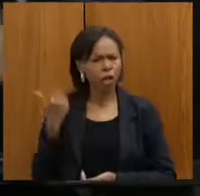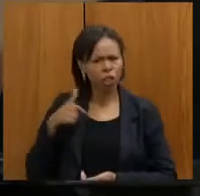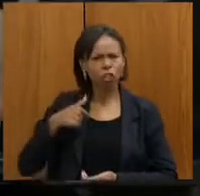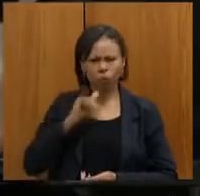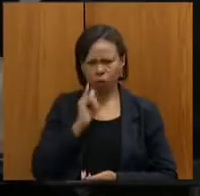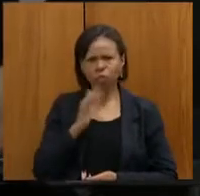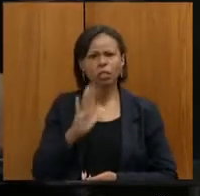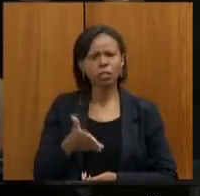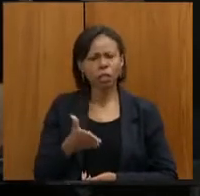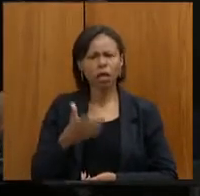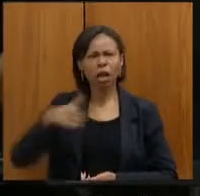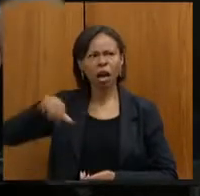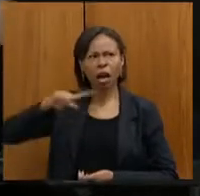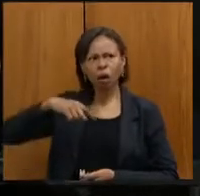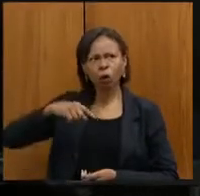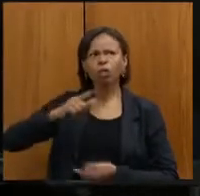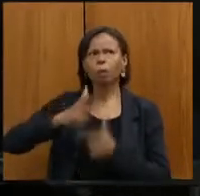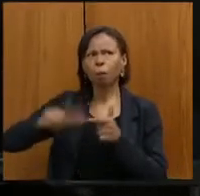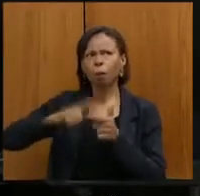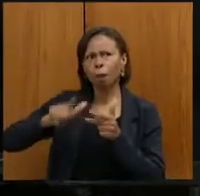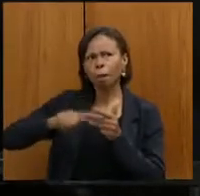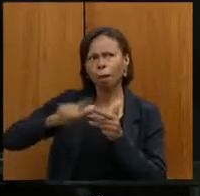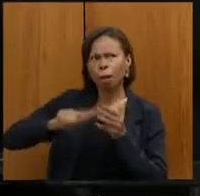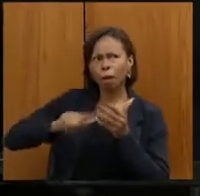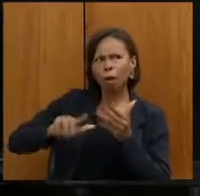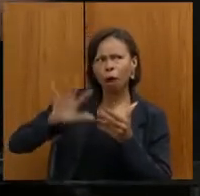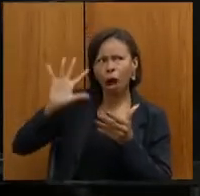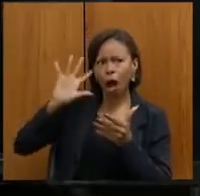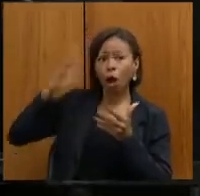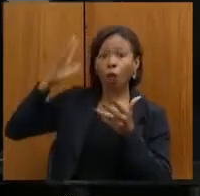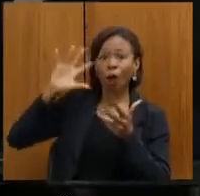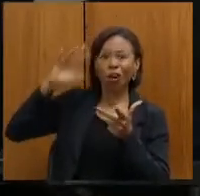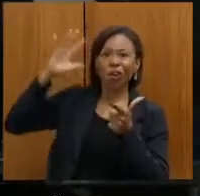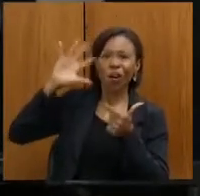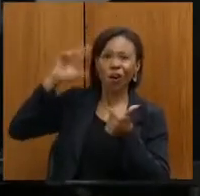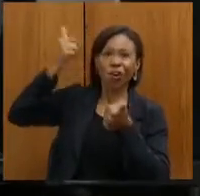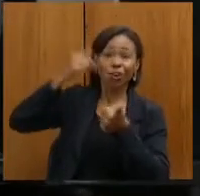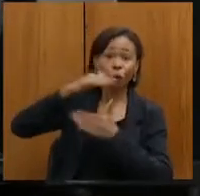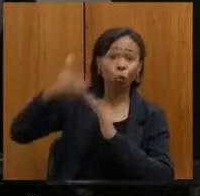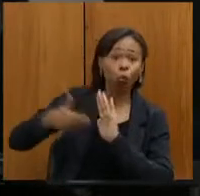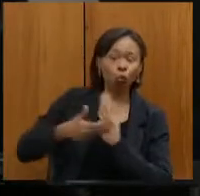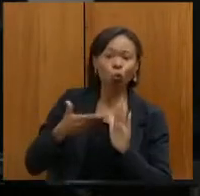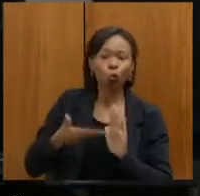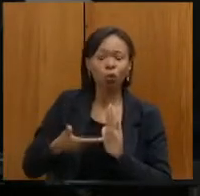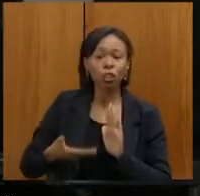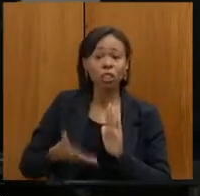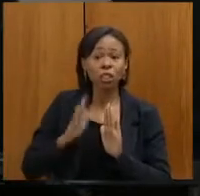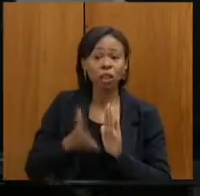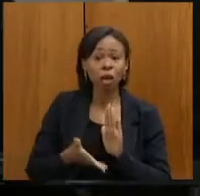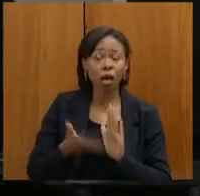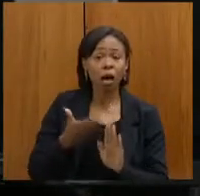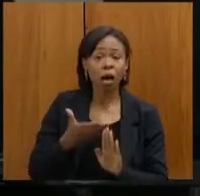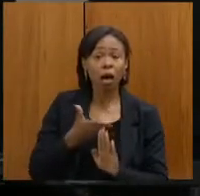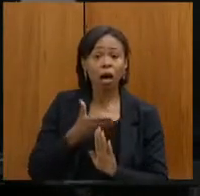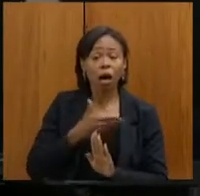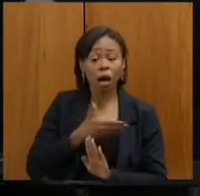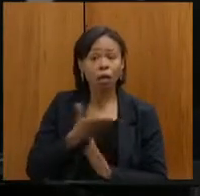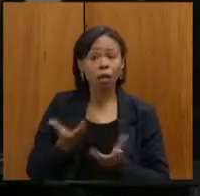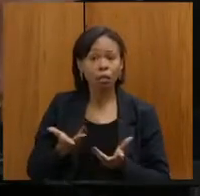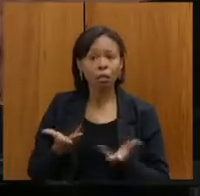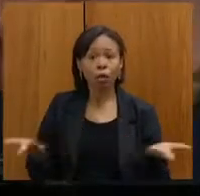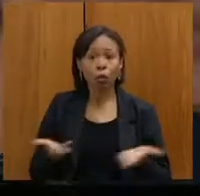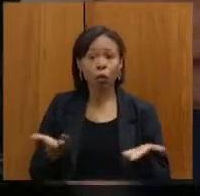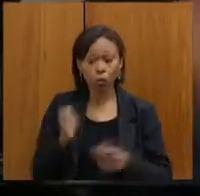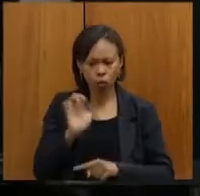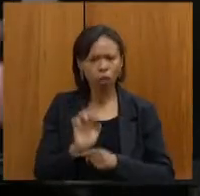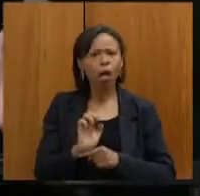do que nós temos de problemas e que foram solucionados eu acho que tá dando para ver aqui estamos levando à frente colocando